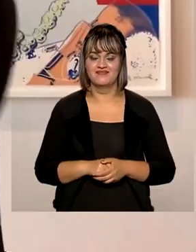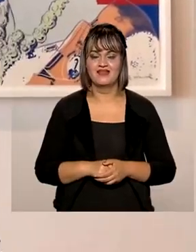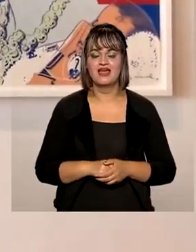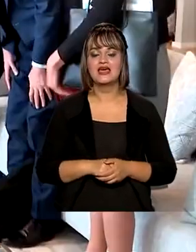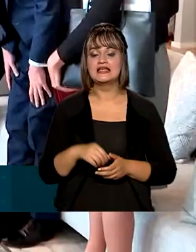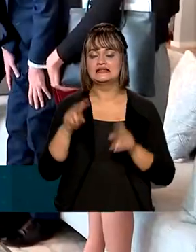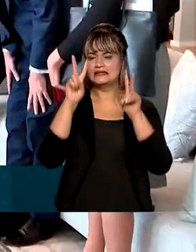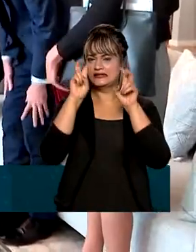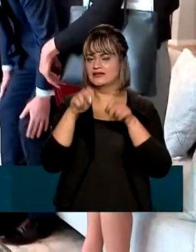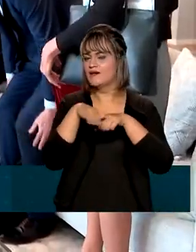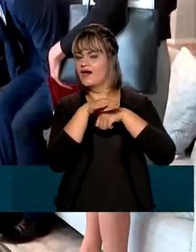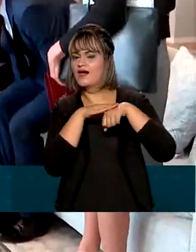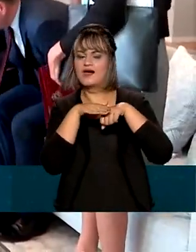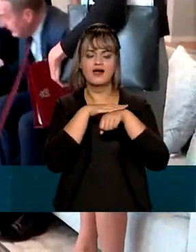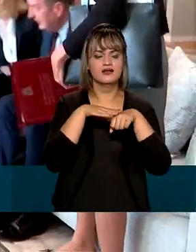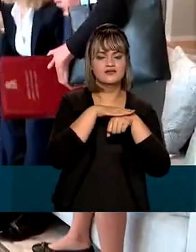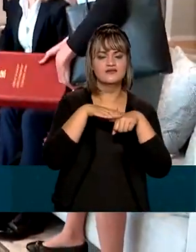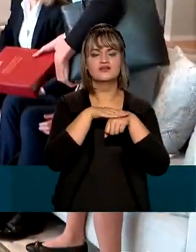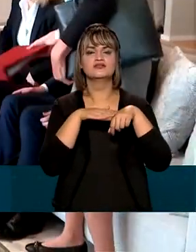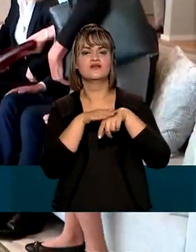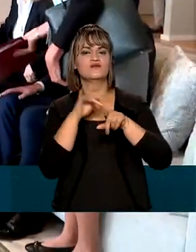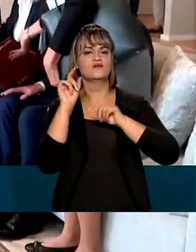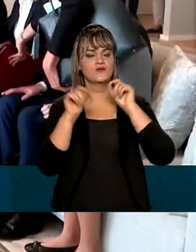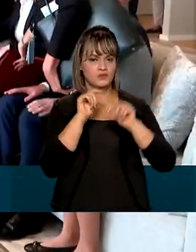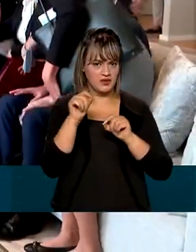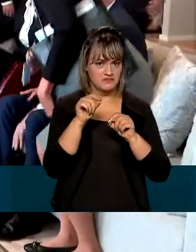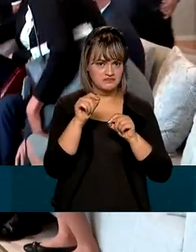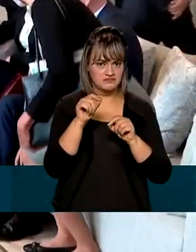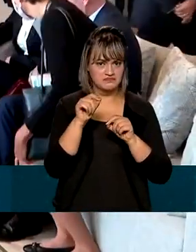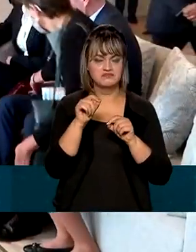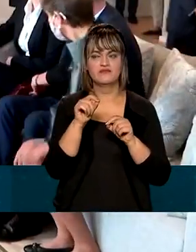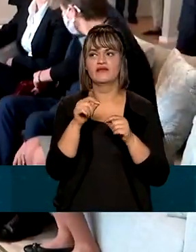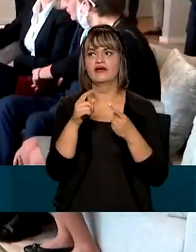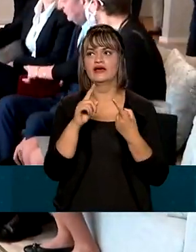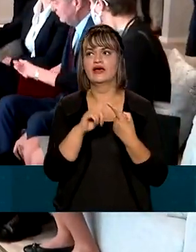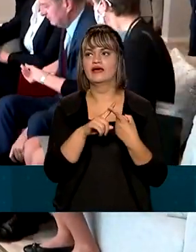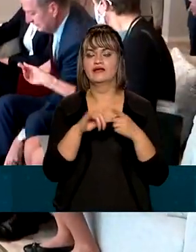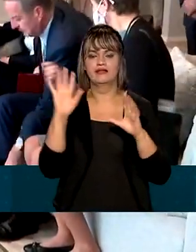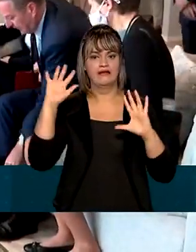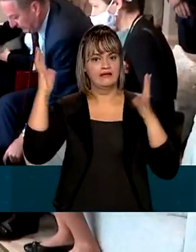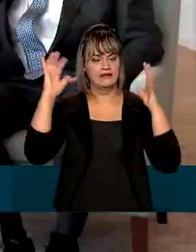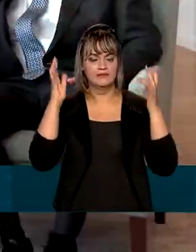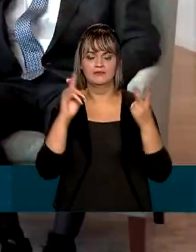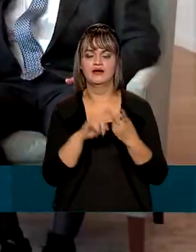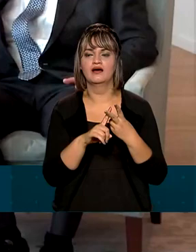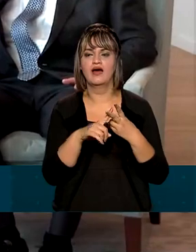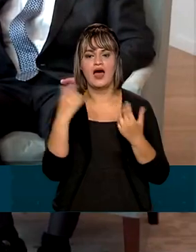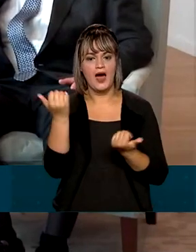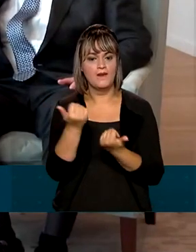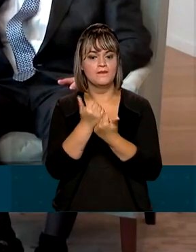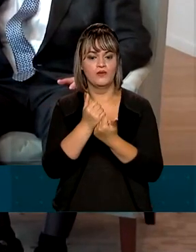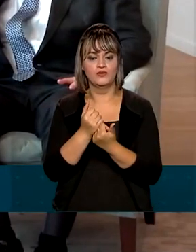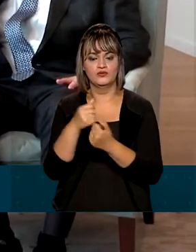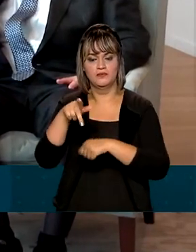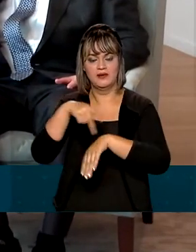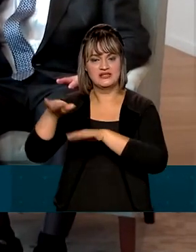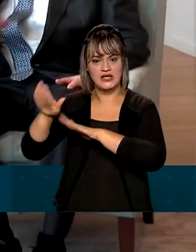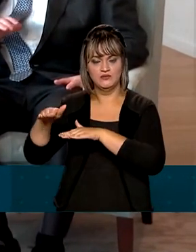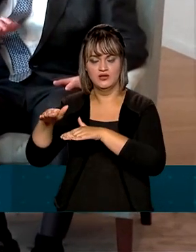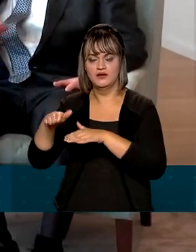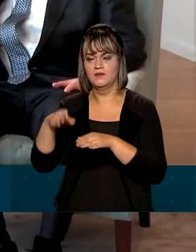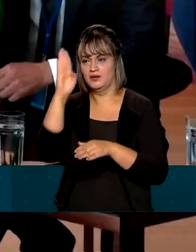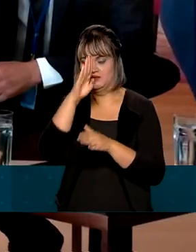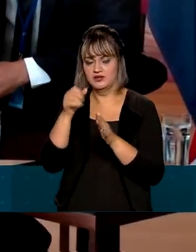entre os temas tratados os representantes dos dois países faltas climáticas o apoio do Reino Unido a